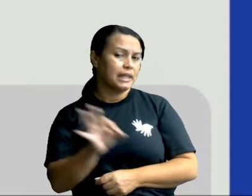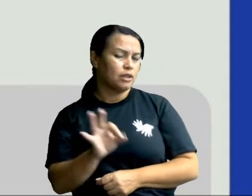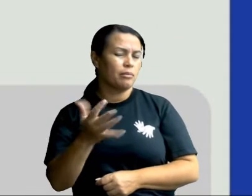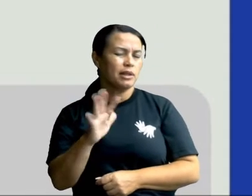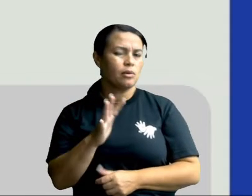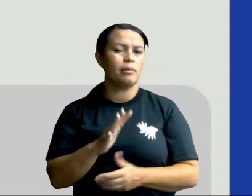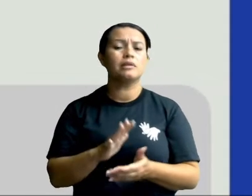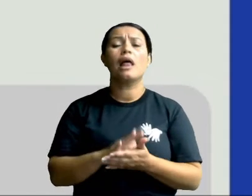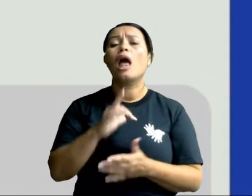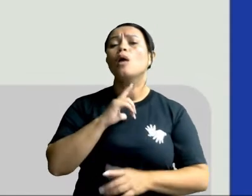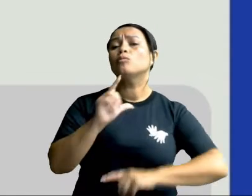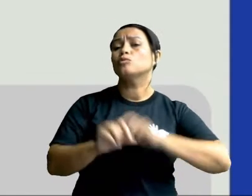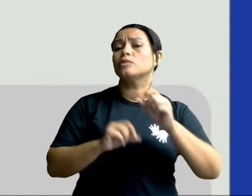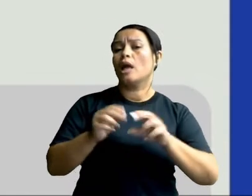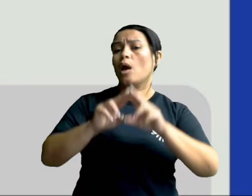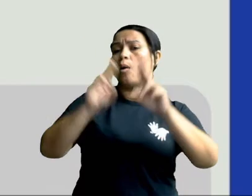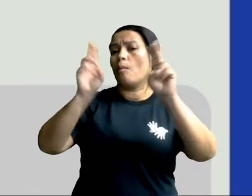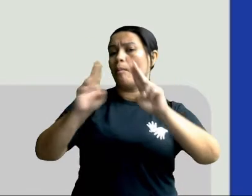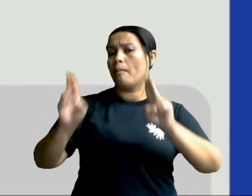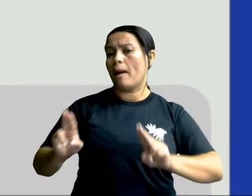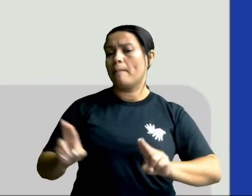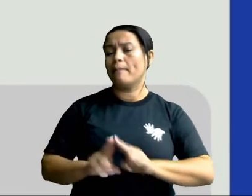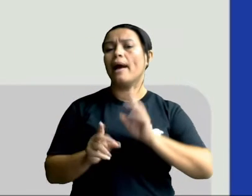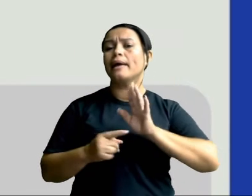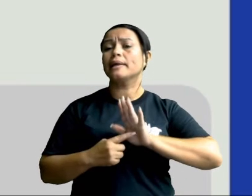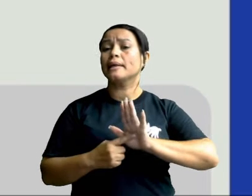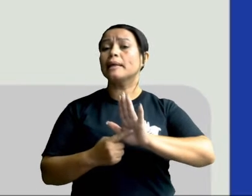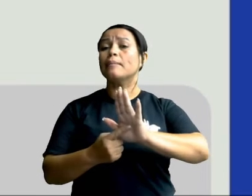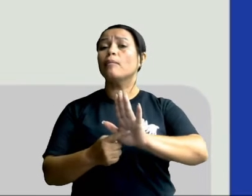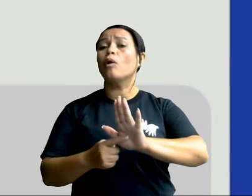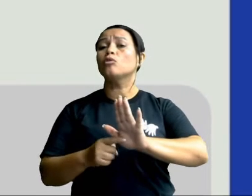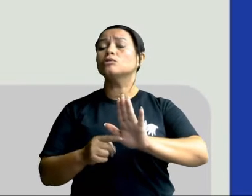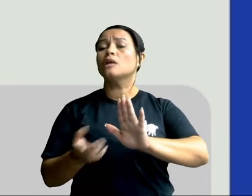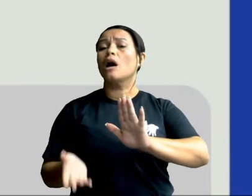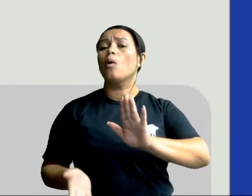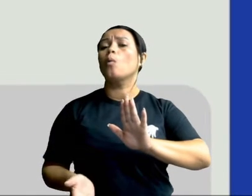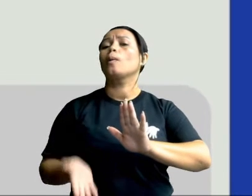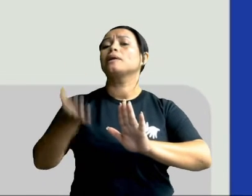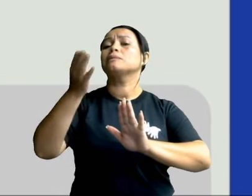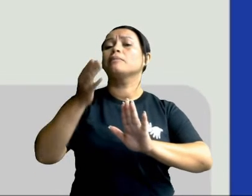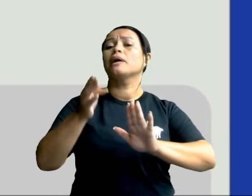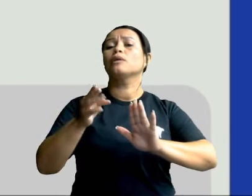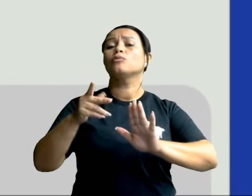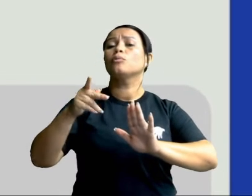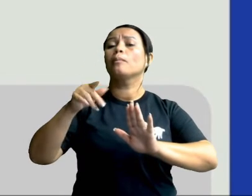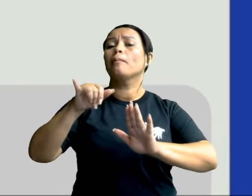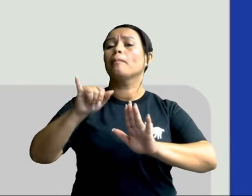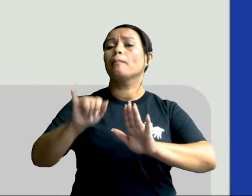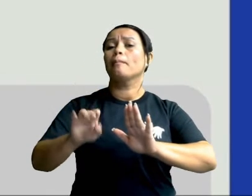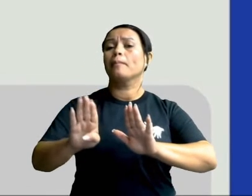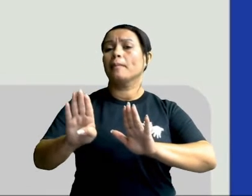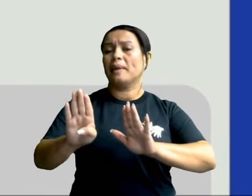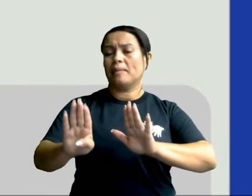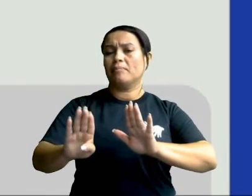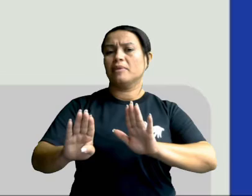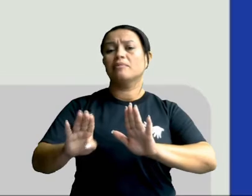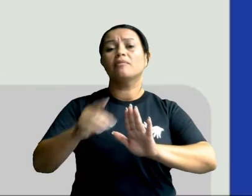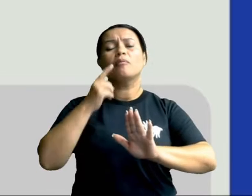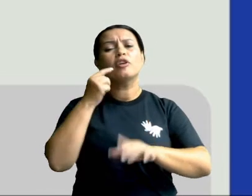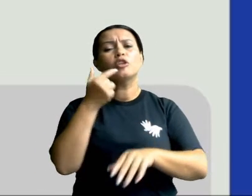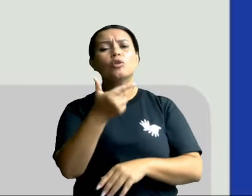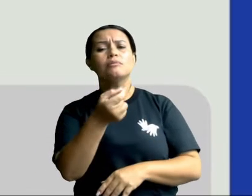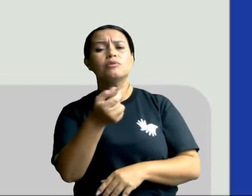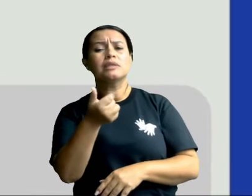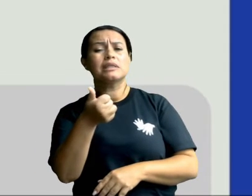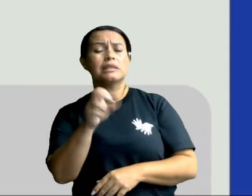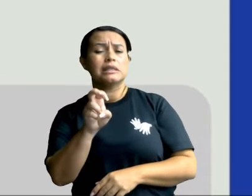8,6% em média. Então nós temos aqui um mapa que mostra o crescimento do PIB, dos países ali no 2015.